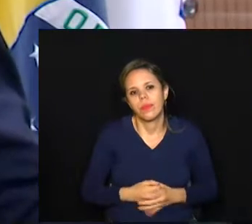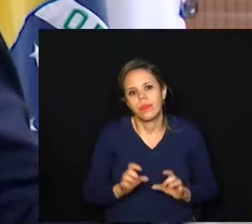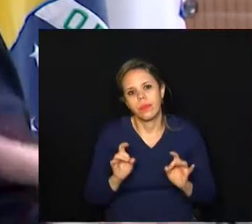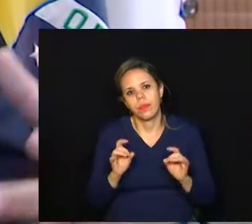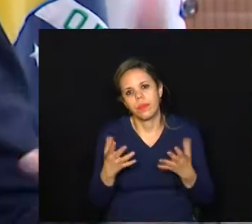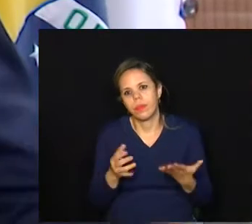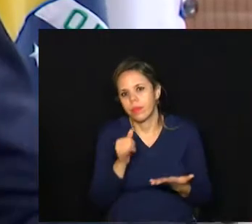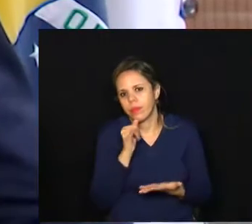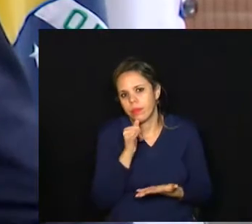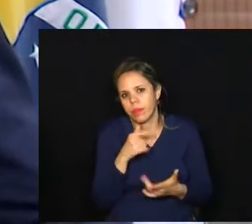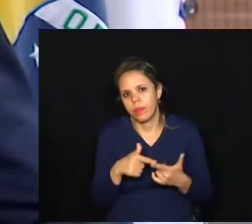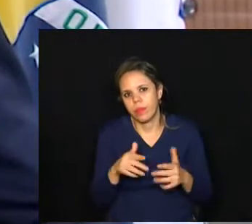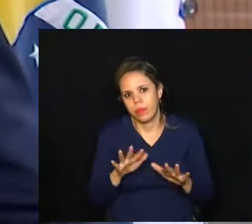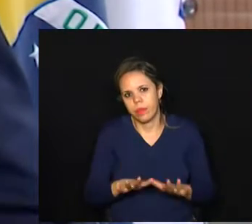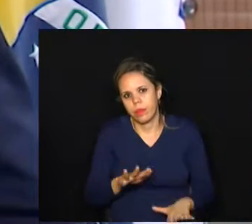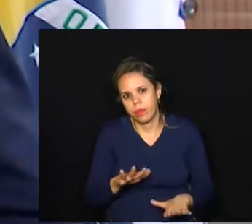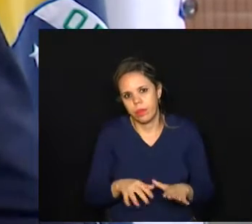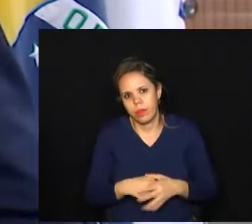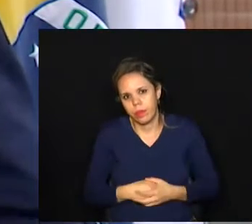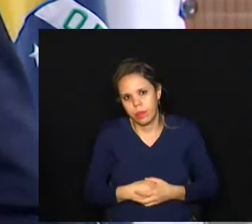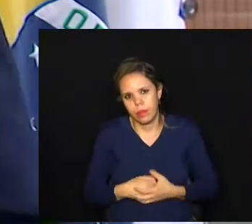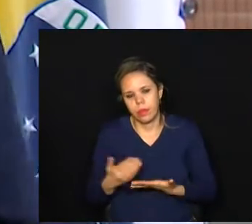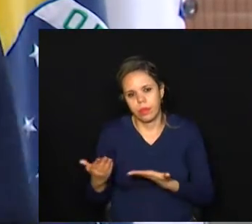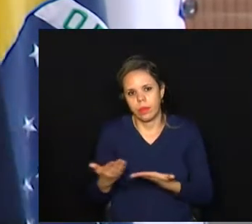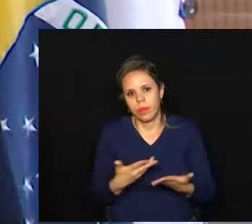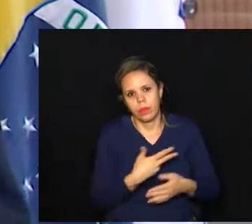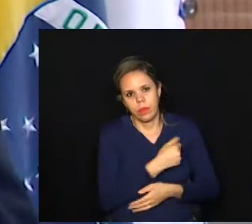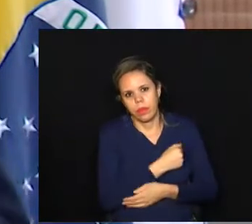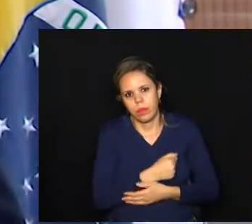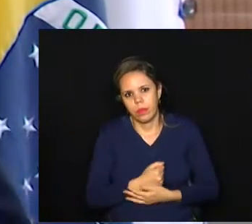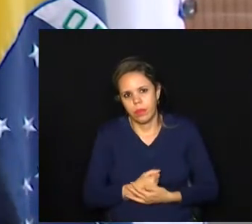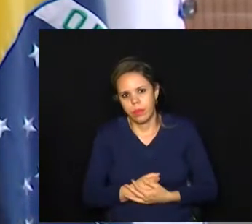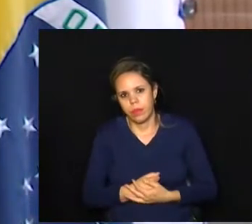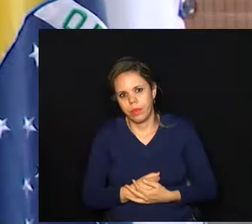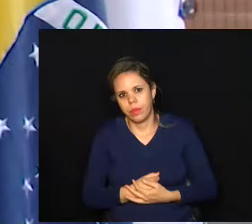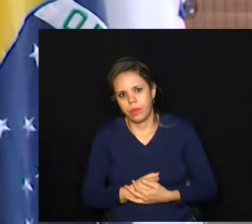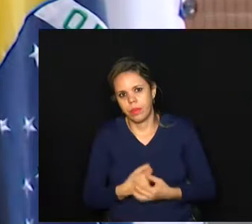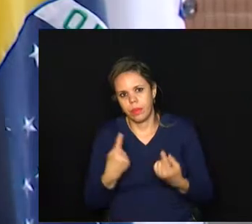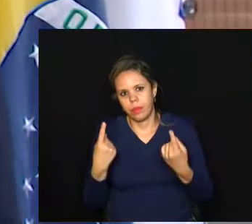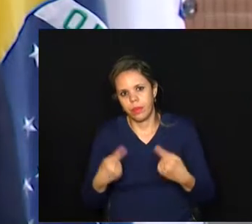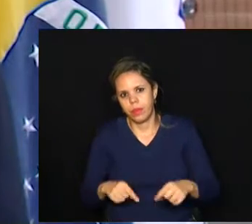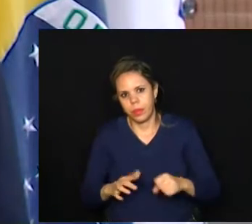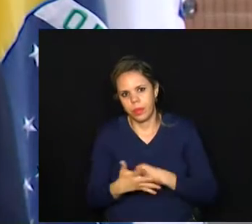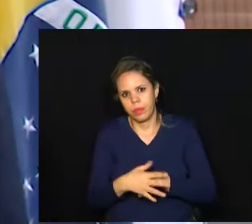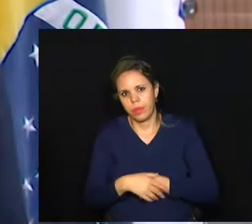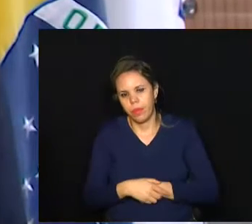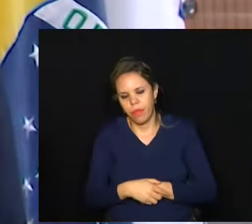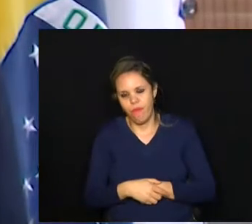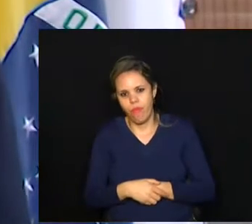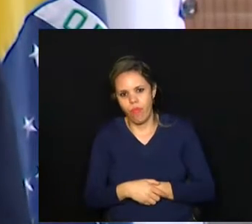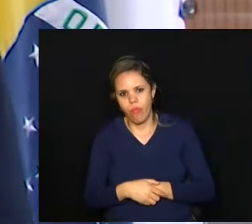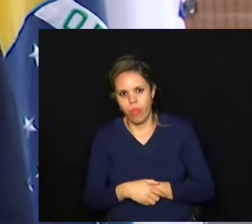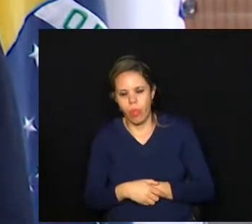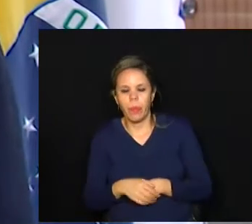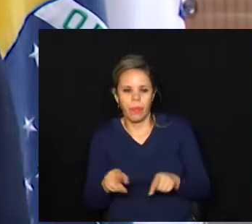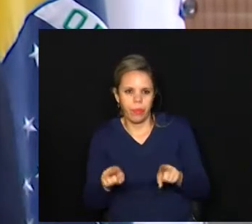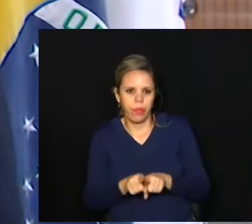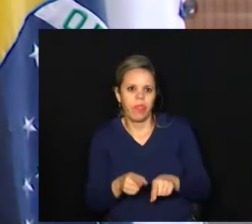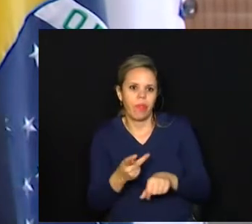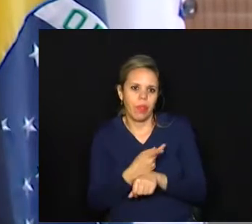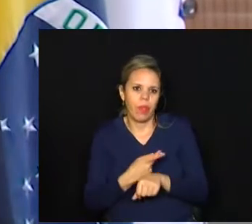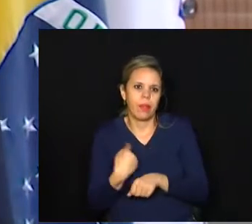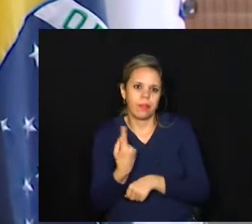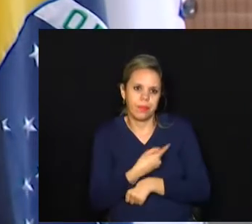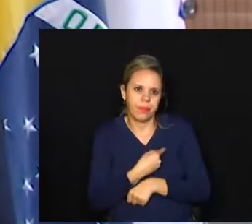especiais, para receber a vacina contra a Covid-19, nós também fomos procurados